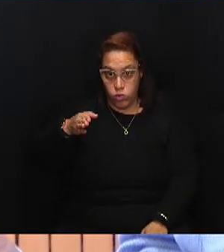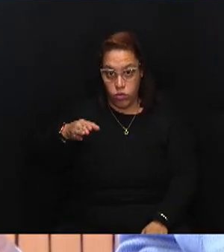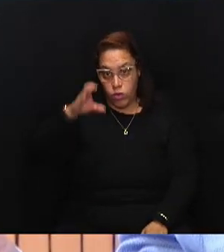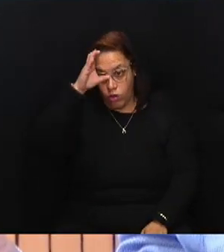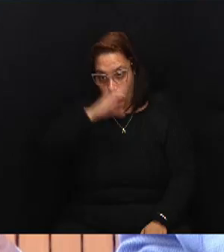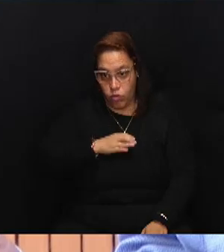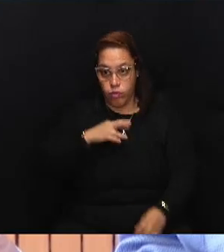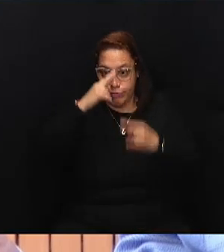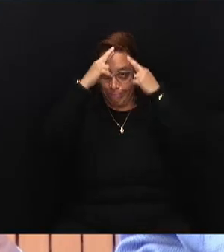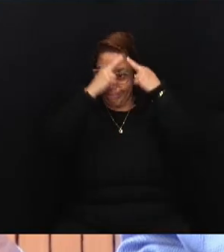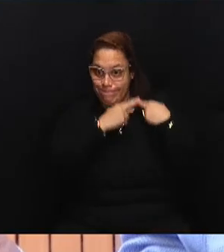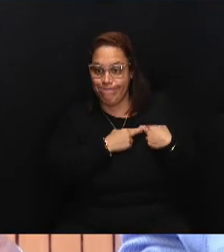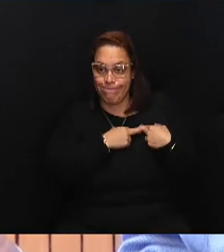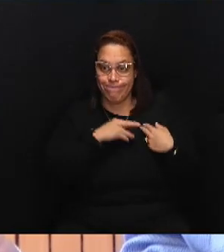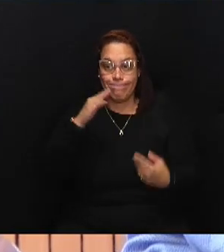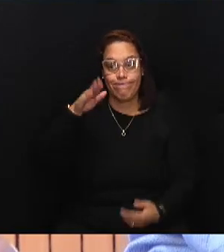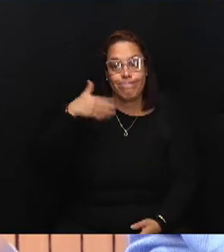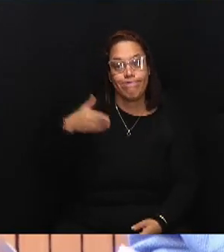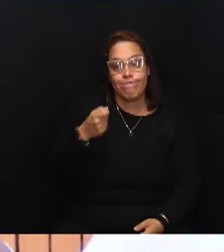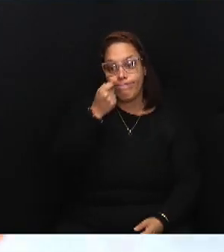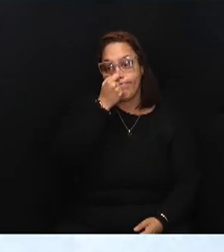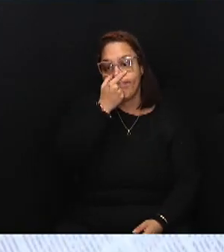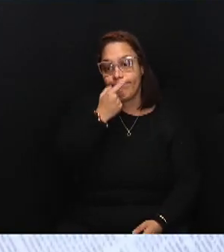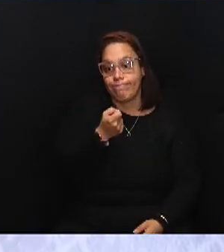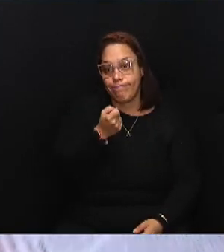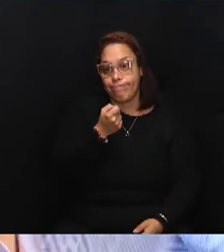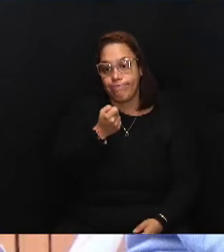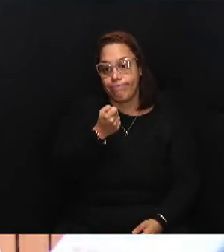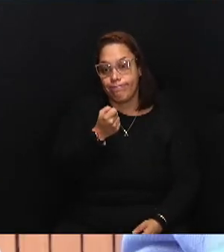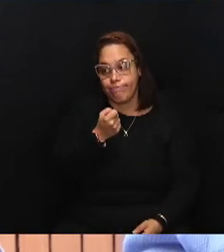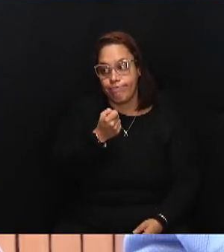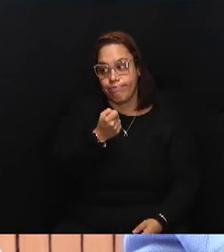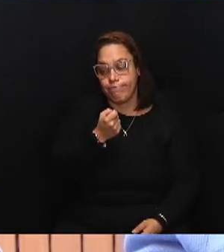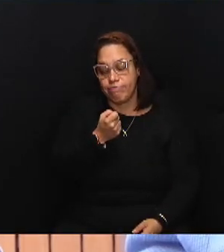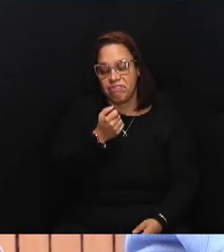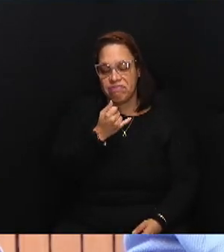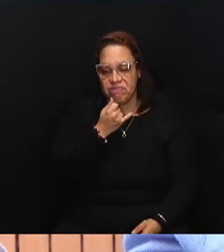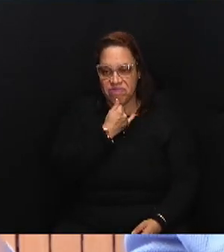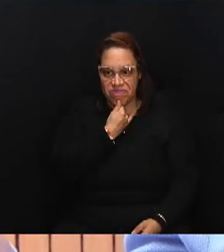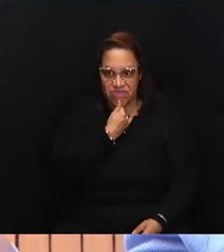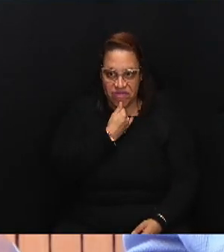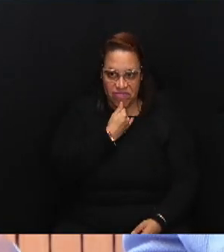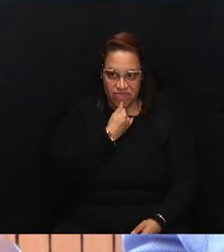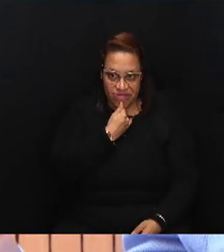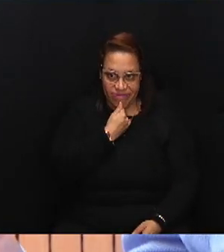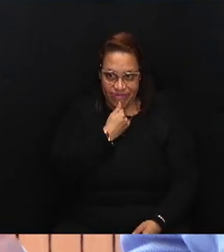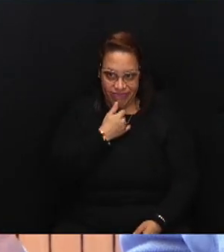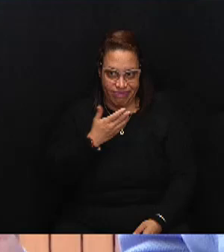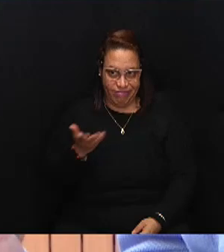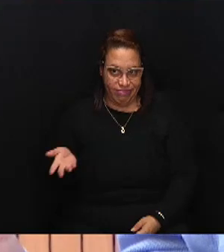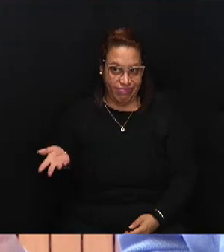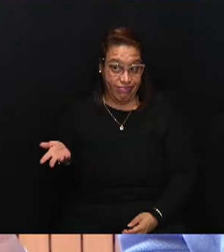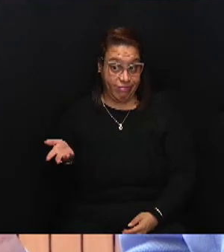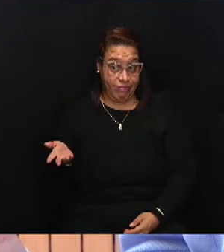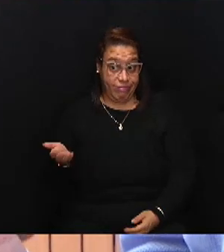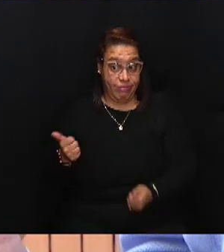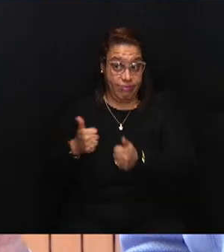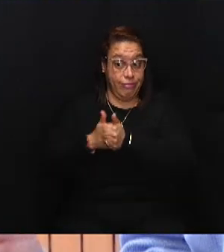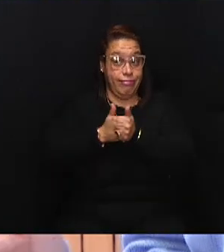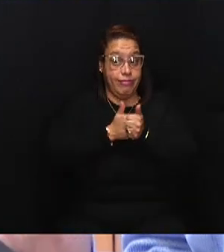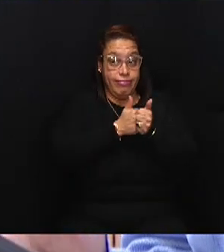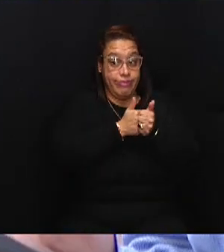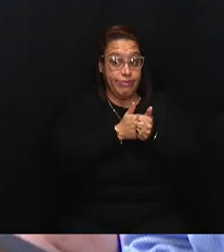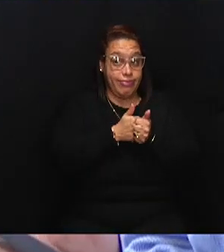respeito. Como o nobre vereador Roberto falou aqui na mesa agora há pouco, infelizmente, nós temos um cenário, tanto acompanhado pelos